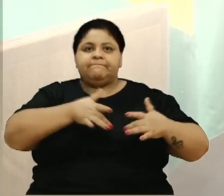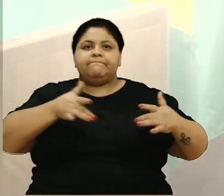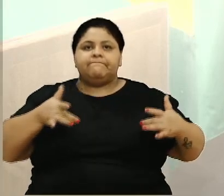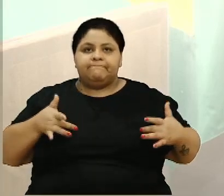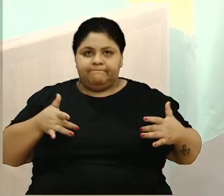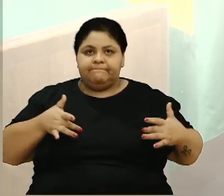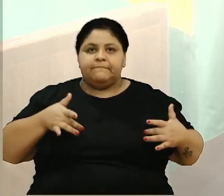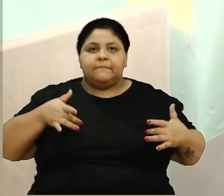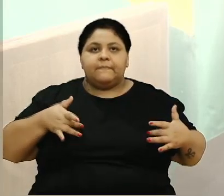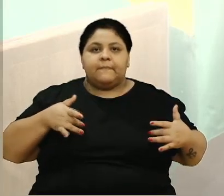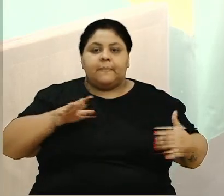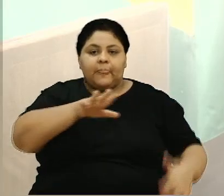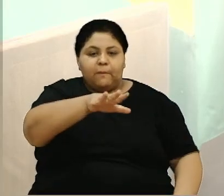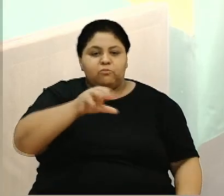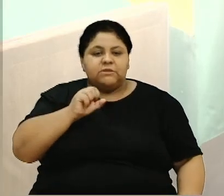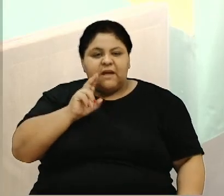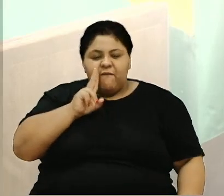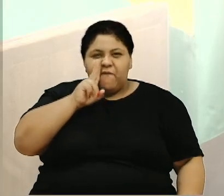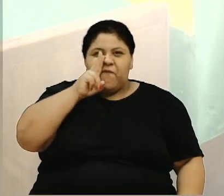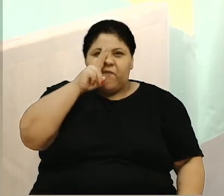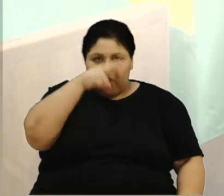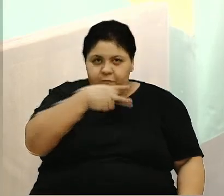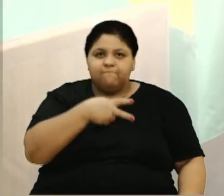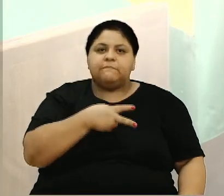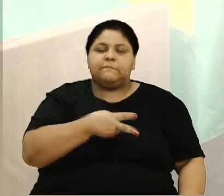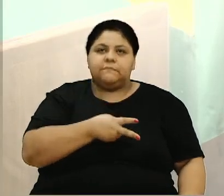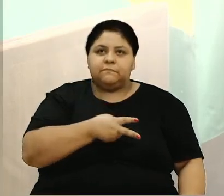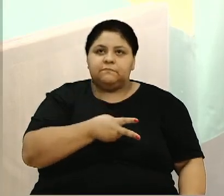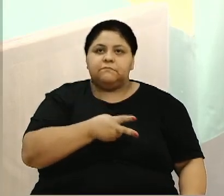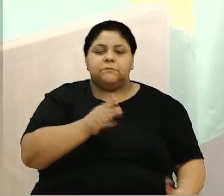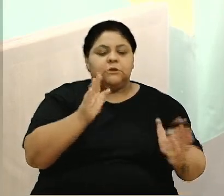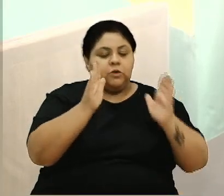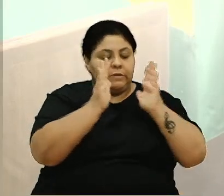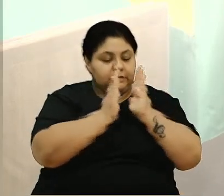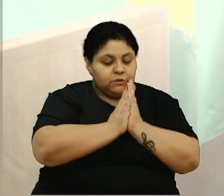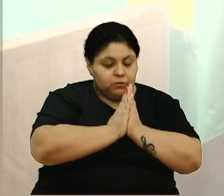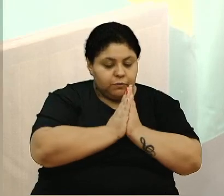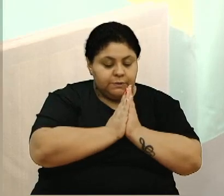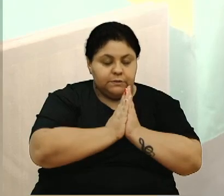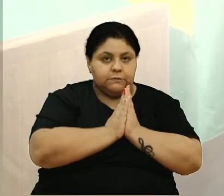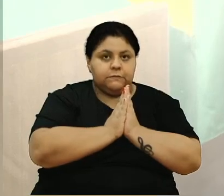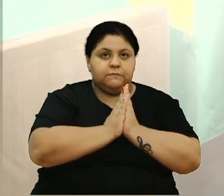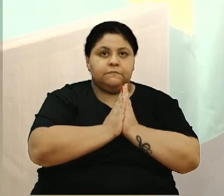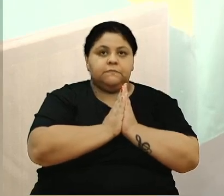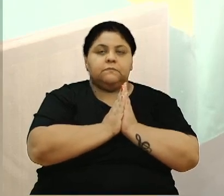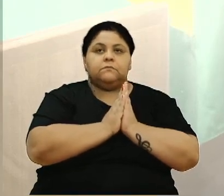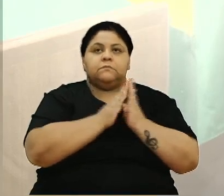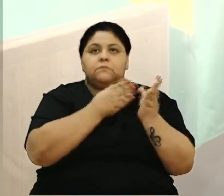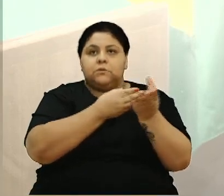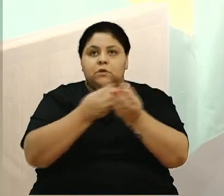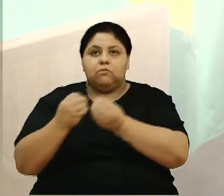buscar forças, em orações e